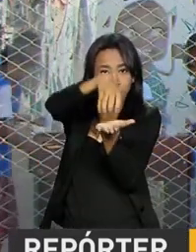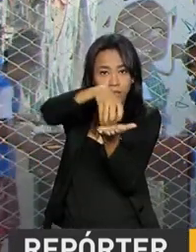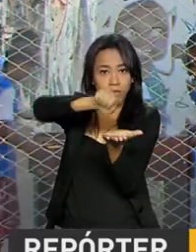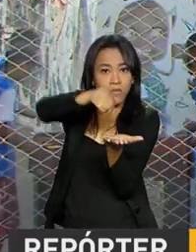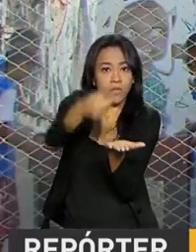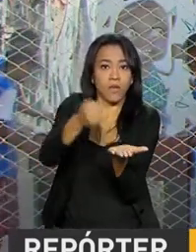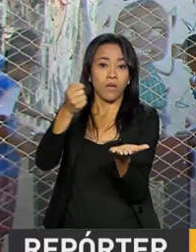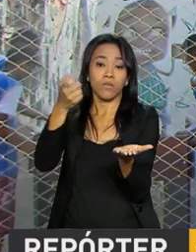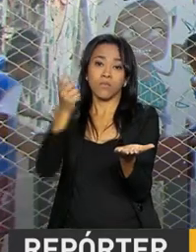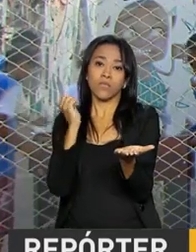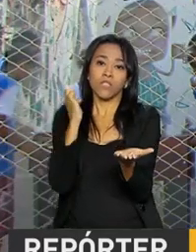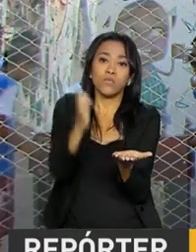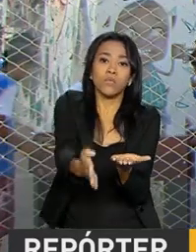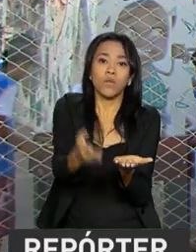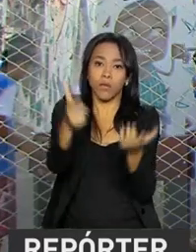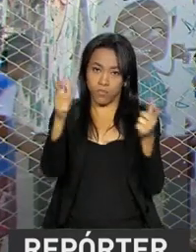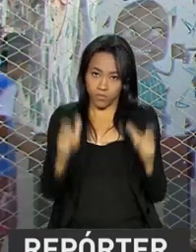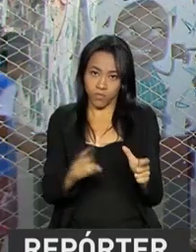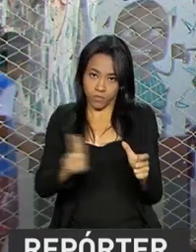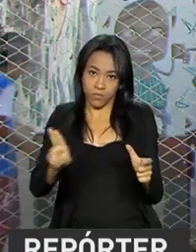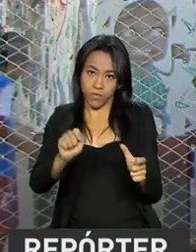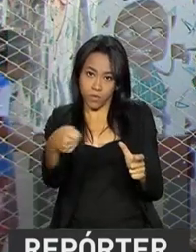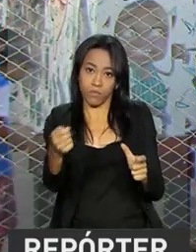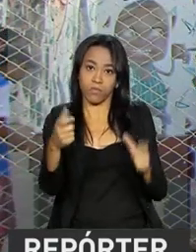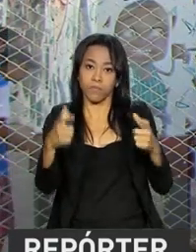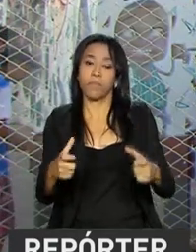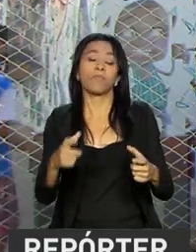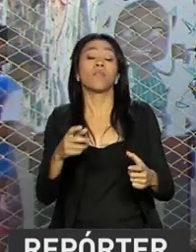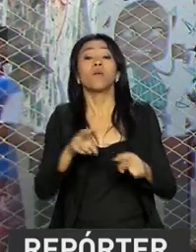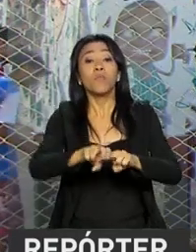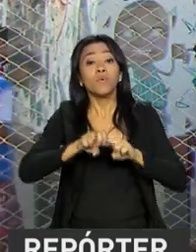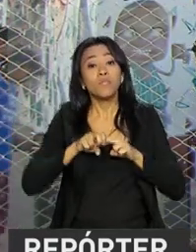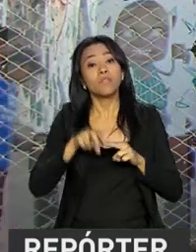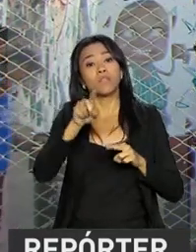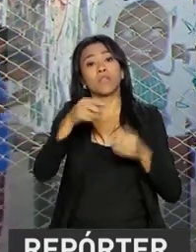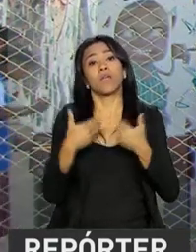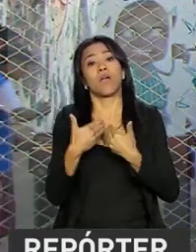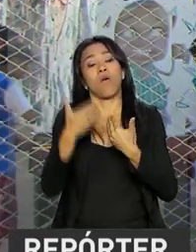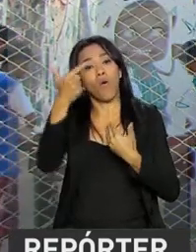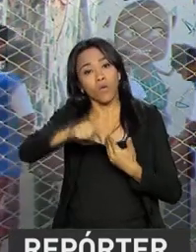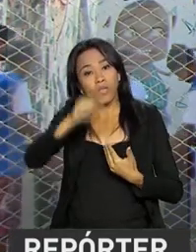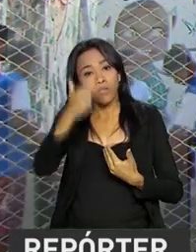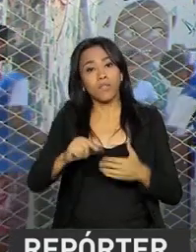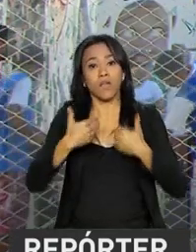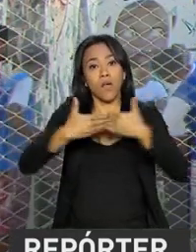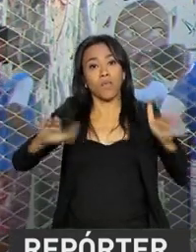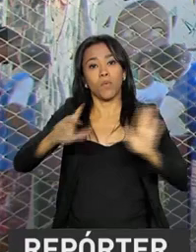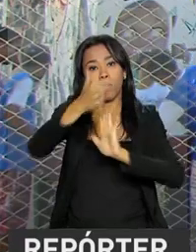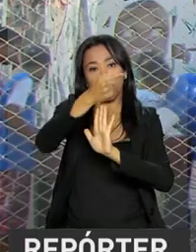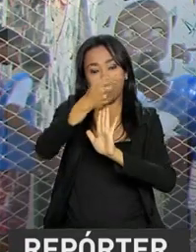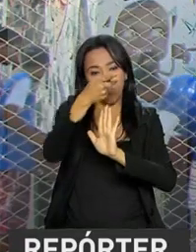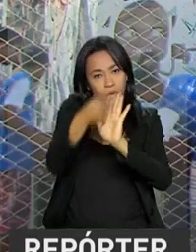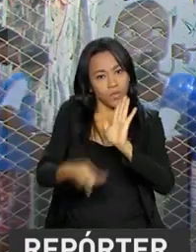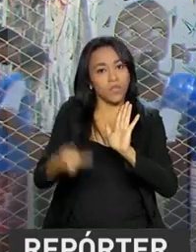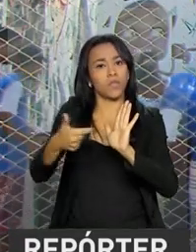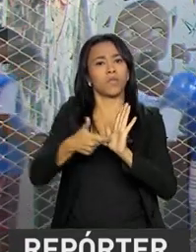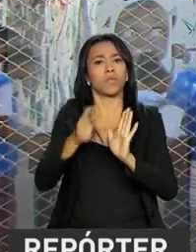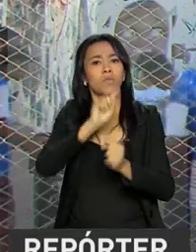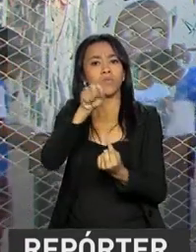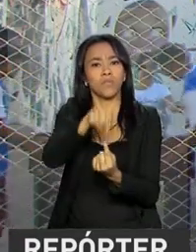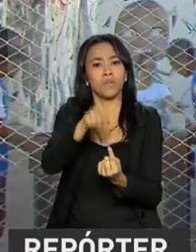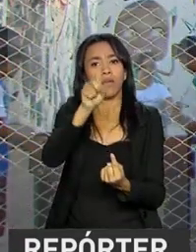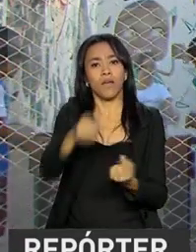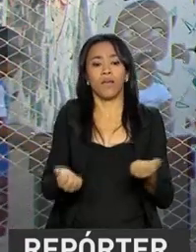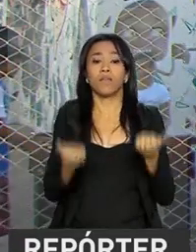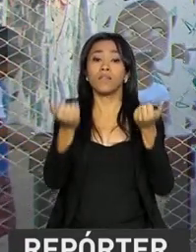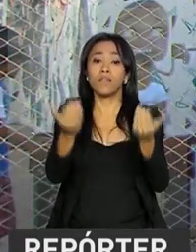o governo federal quer incentivar em todo o país. Por isso, reativou o Plano Juventude Viva. A ideia é garantir